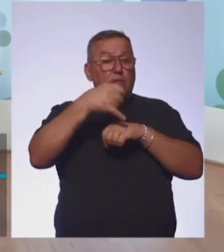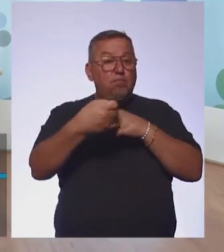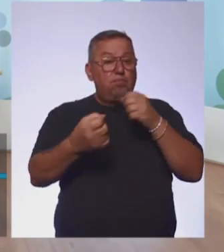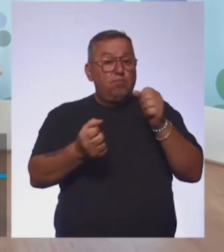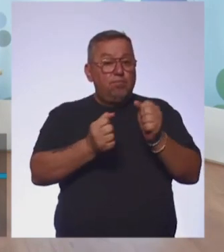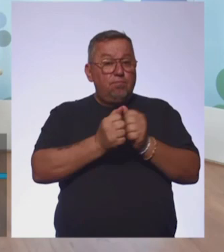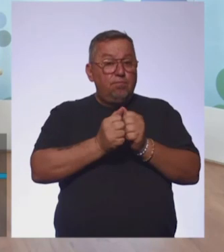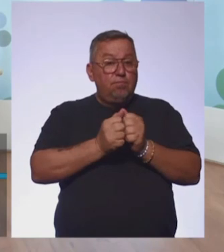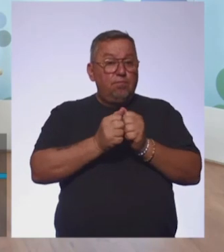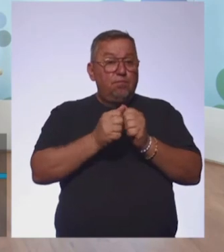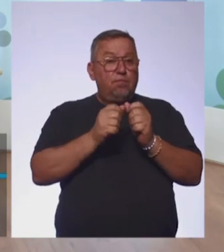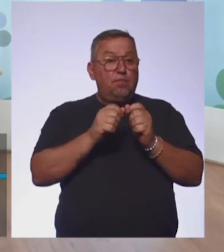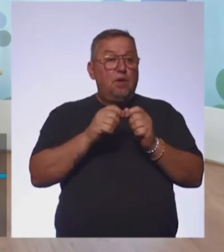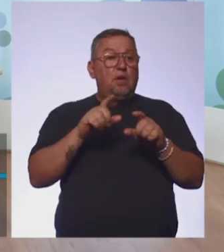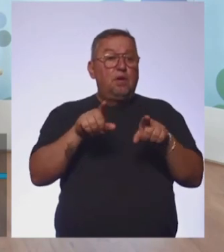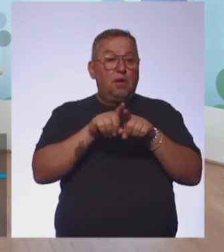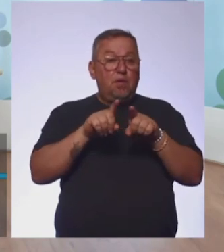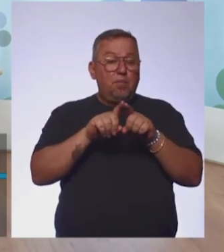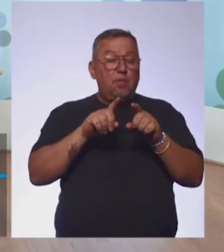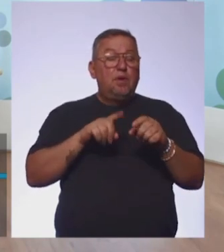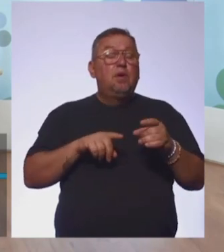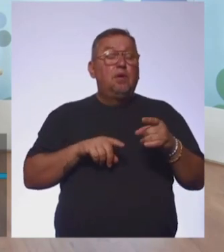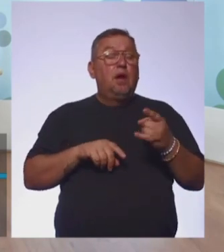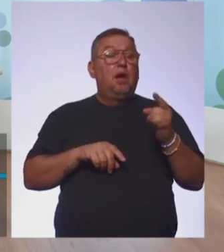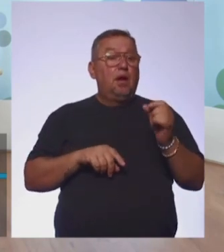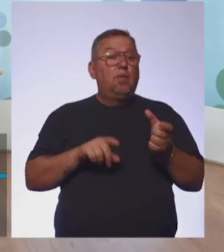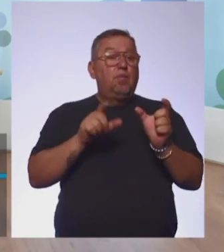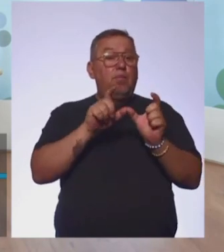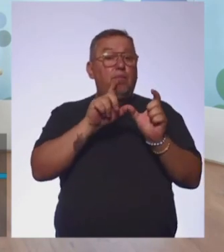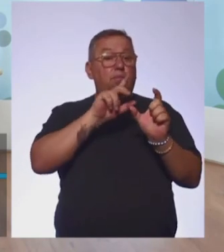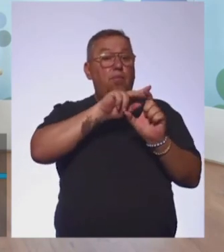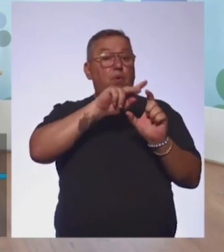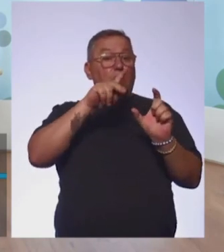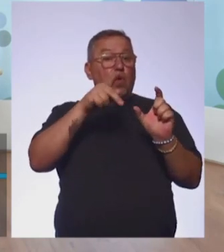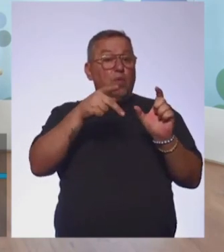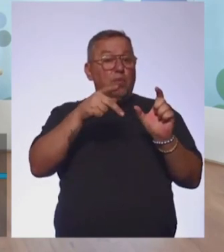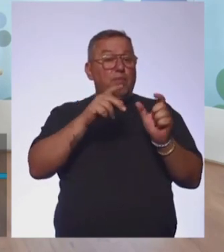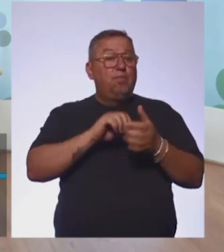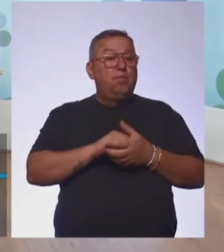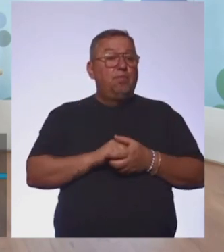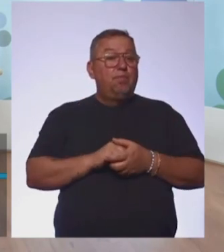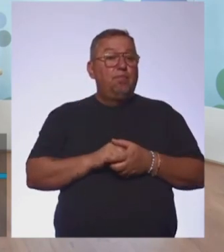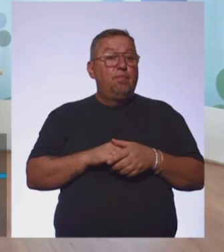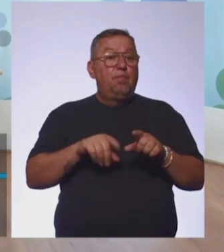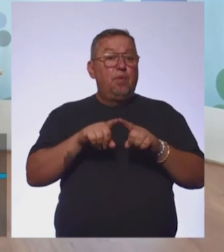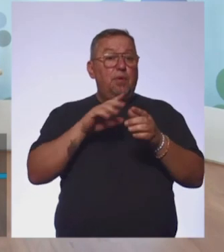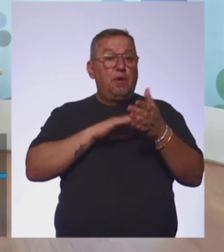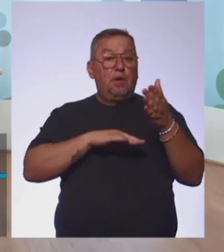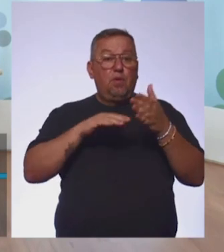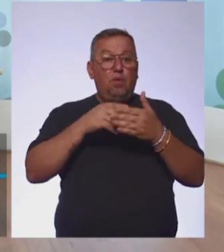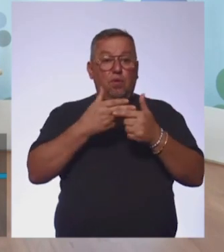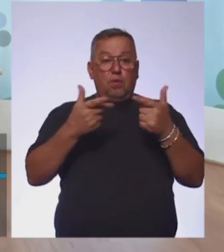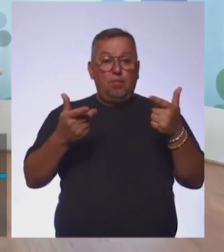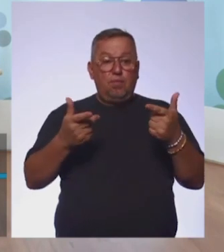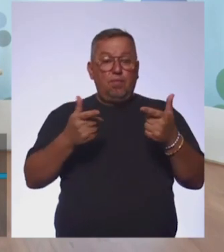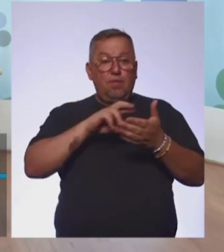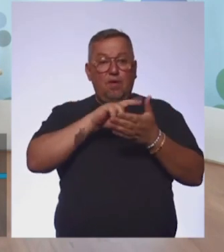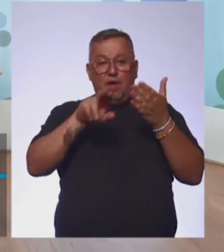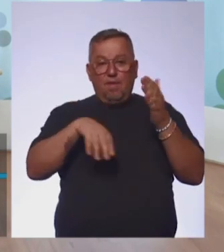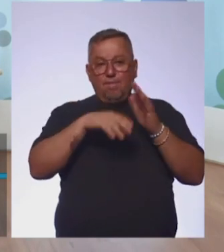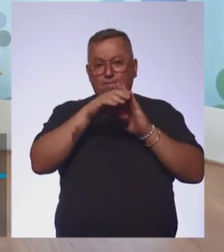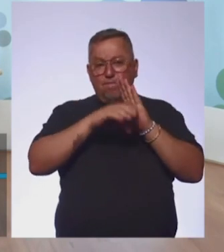O advérbio, a locução pronomes, adverbial ou adjunto adverbial, os dois, né? A gente tem toda essa... Tem várias